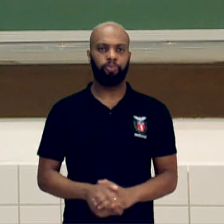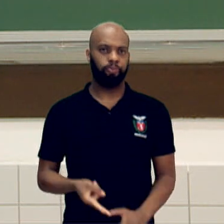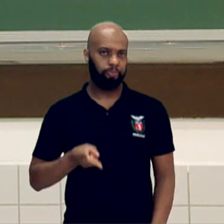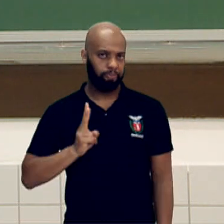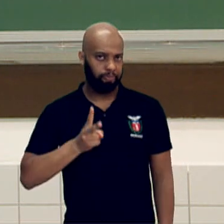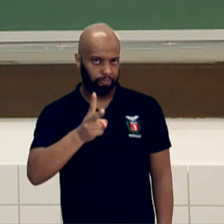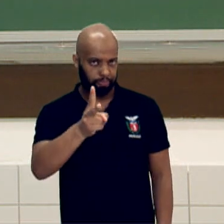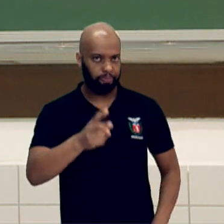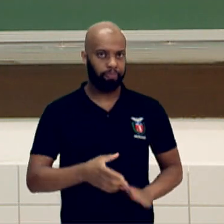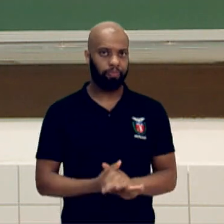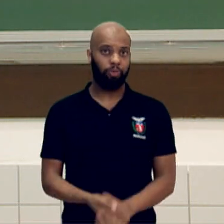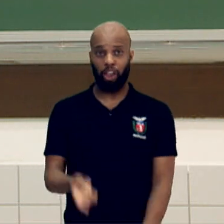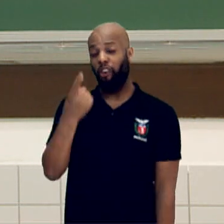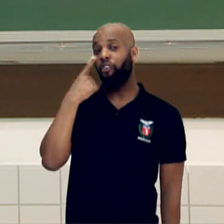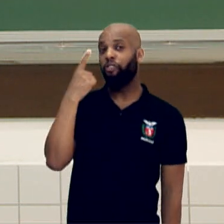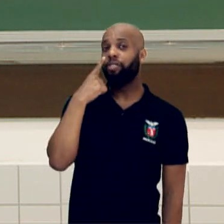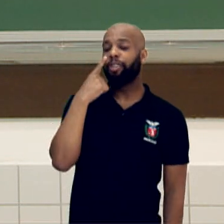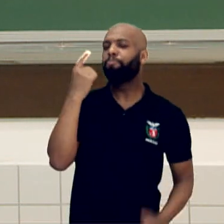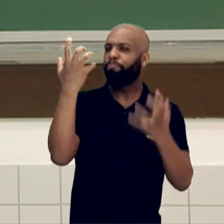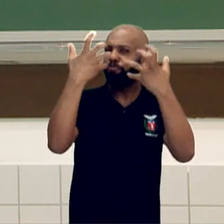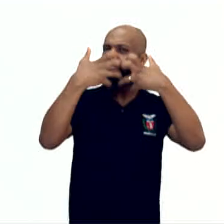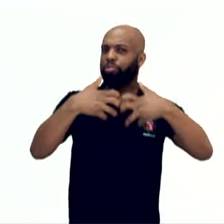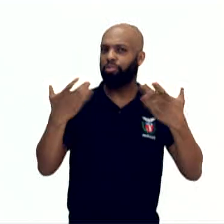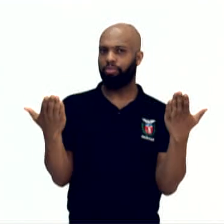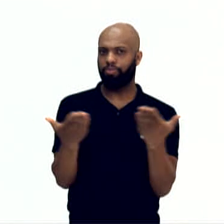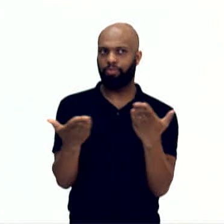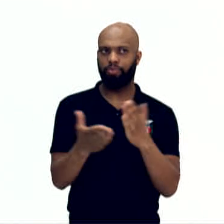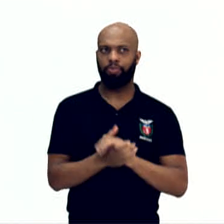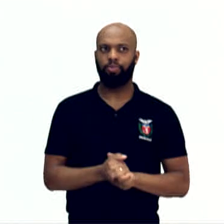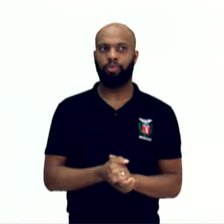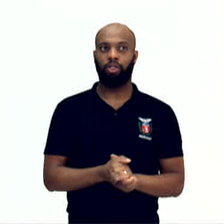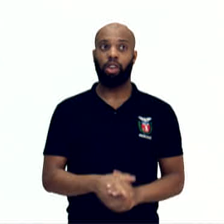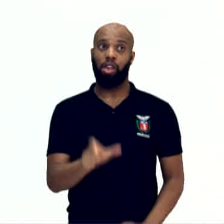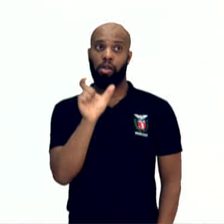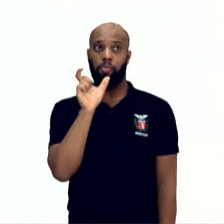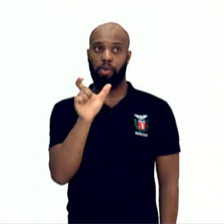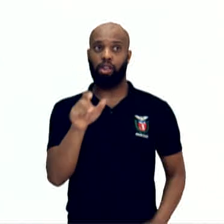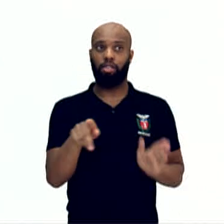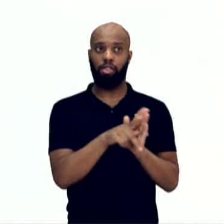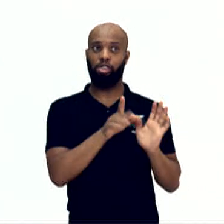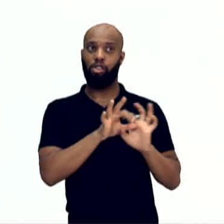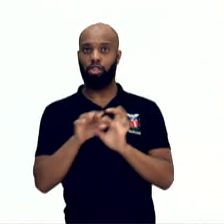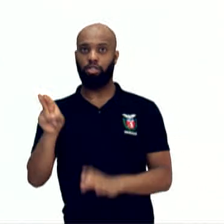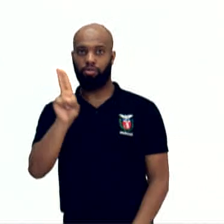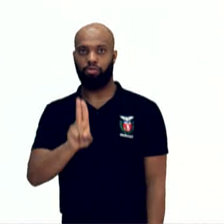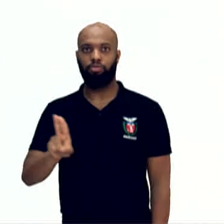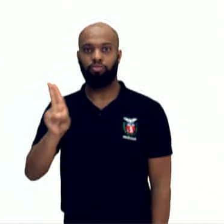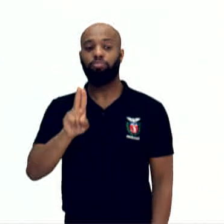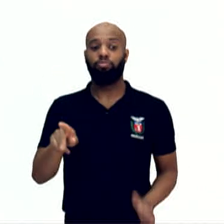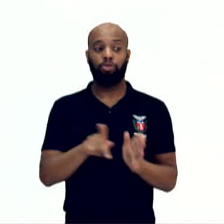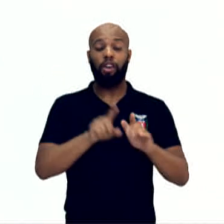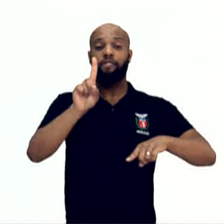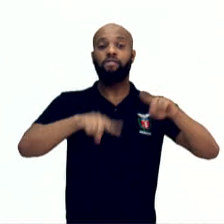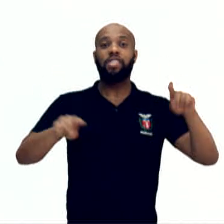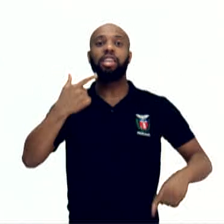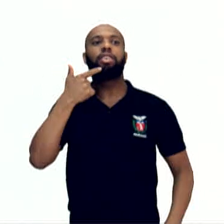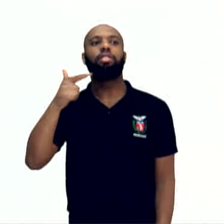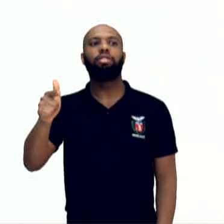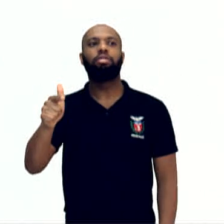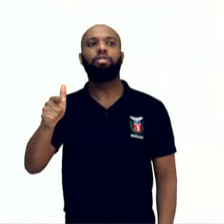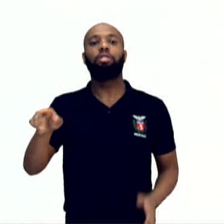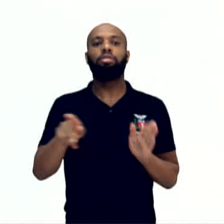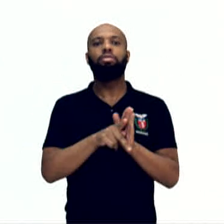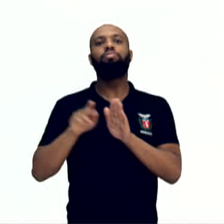Seguimos. A ver, vamos ver a nossa reflexão. Possíveis palavras do contexto de uso dessa variação da língua